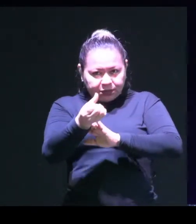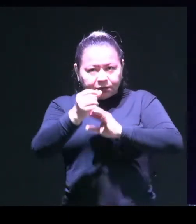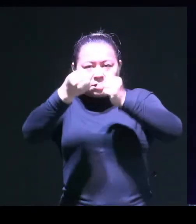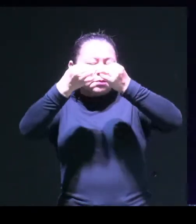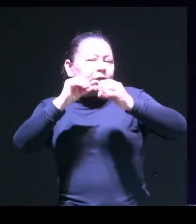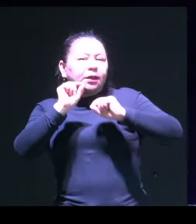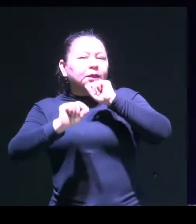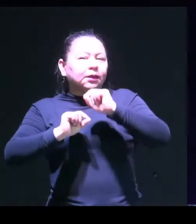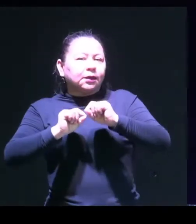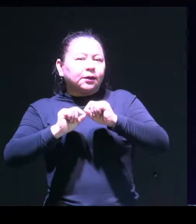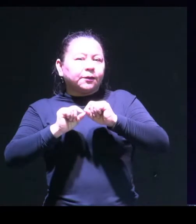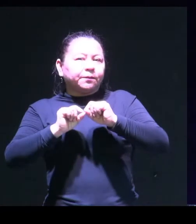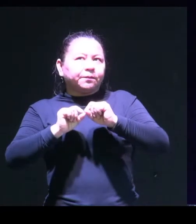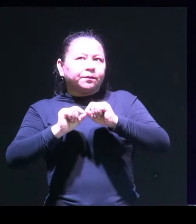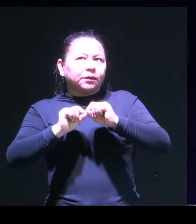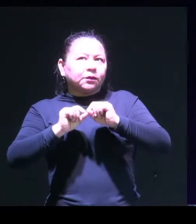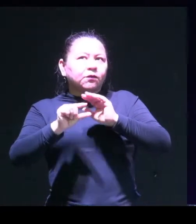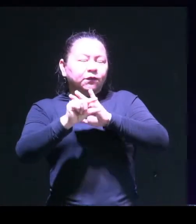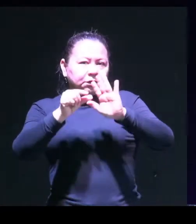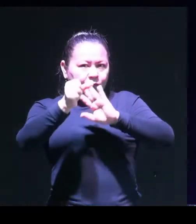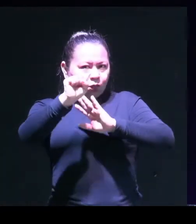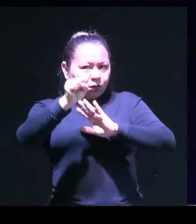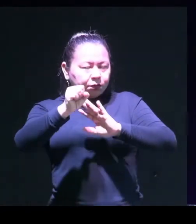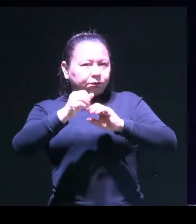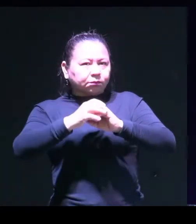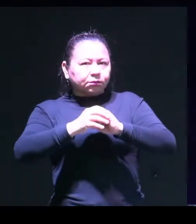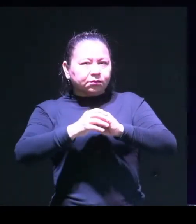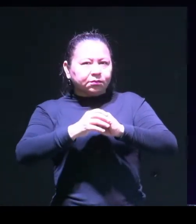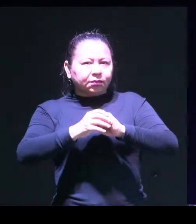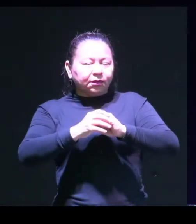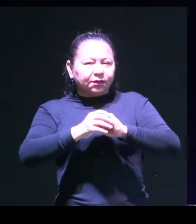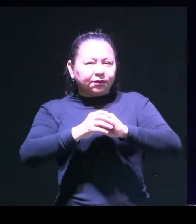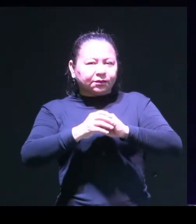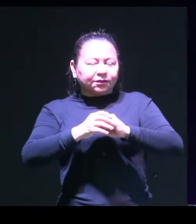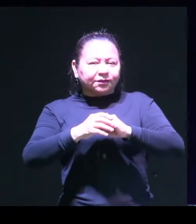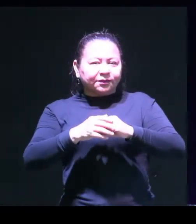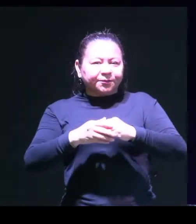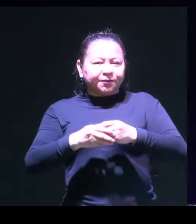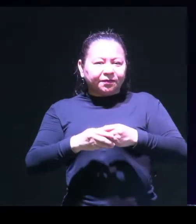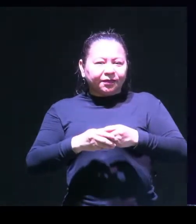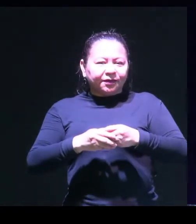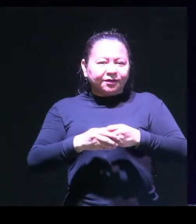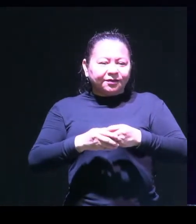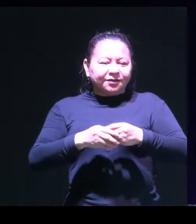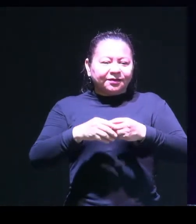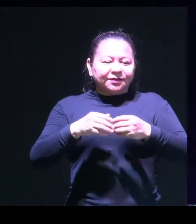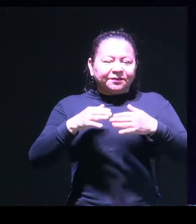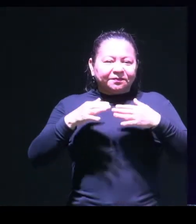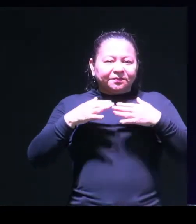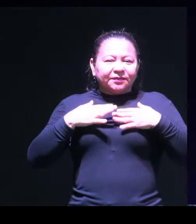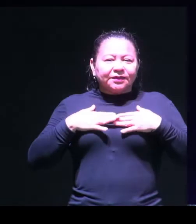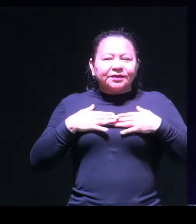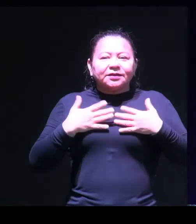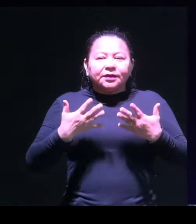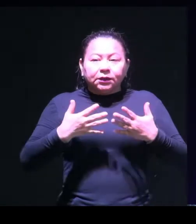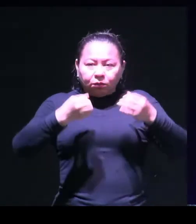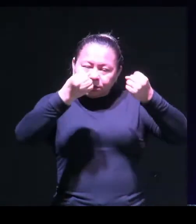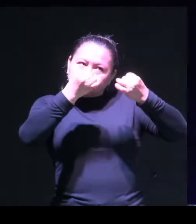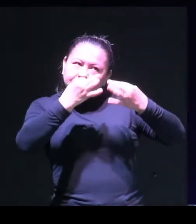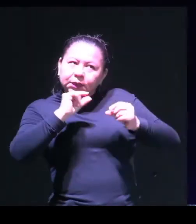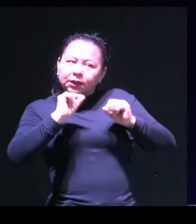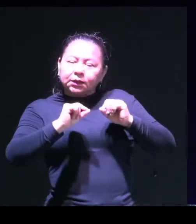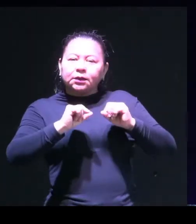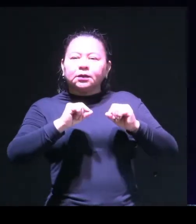ele diz, aliás, no versículo 8, é no 6 mesmo, o segundo. Não, o primeiro é o versículo 6, no segundo é no versículo